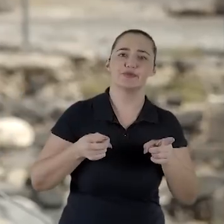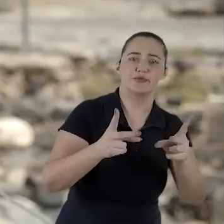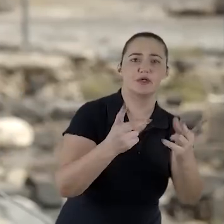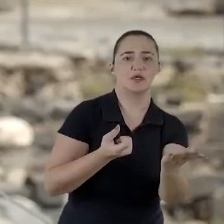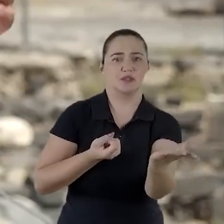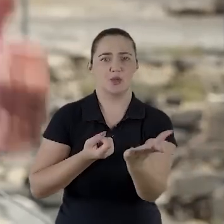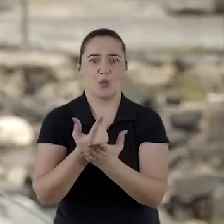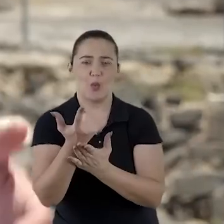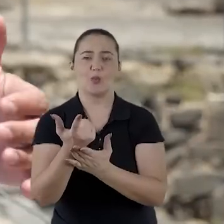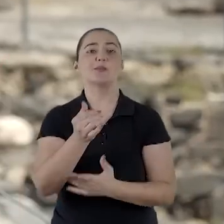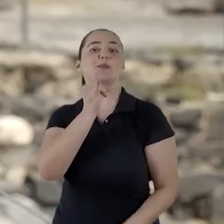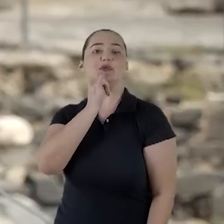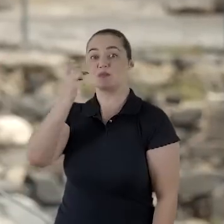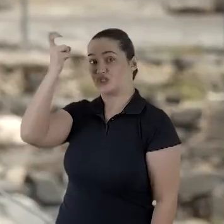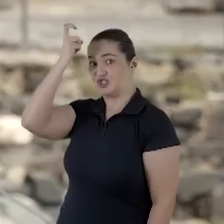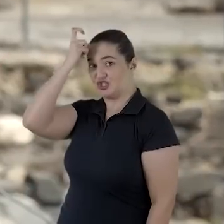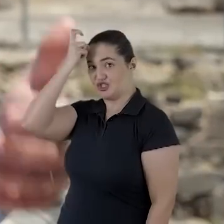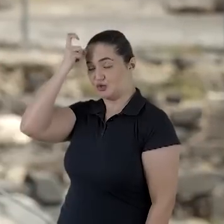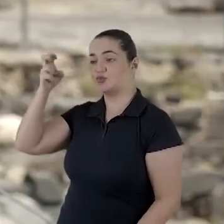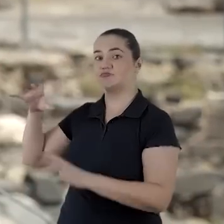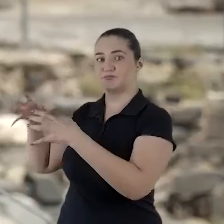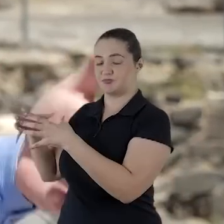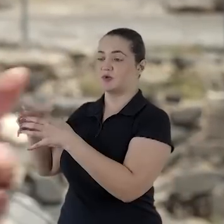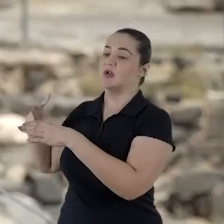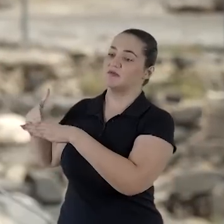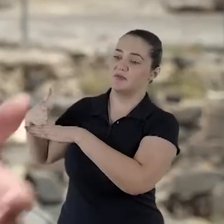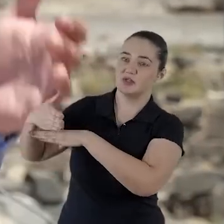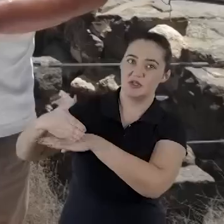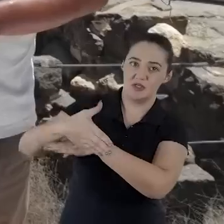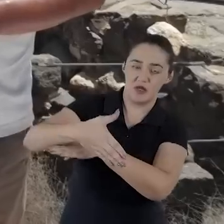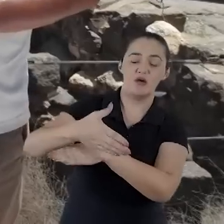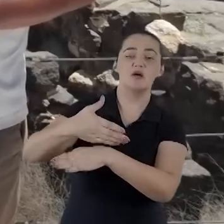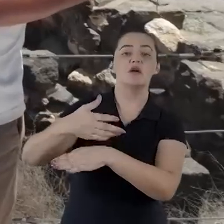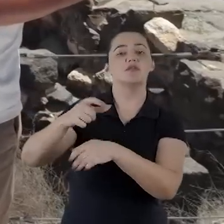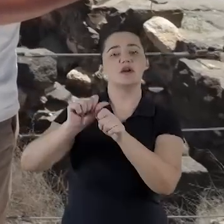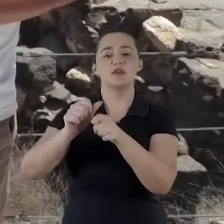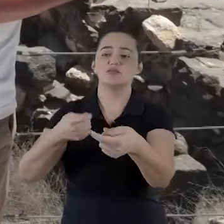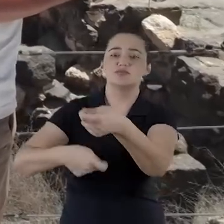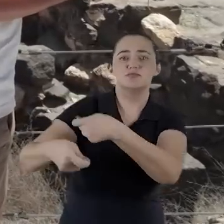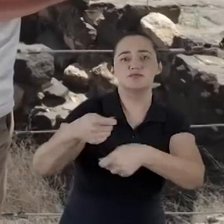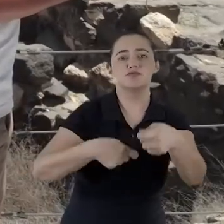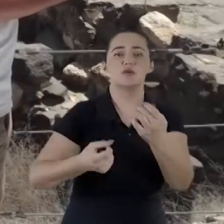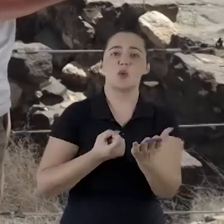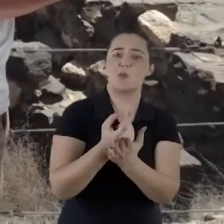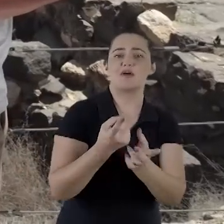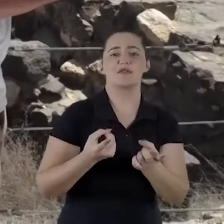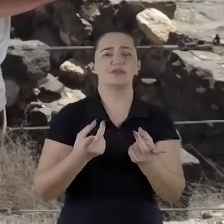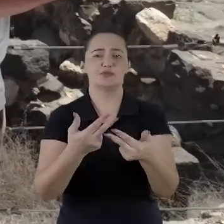As pessoas iam do Egito para a Mesopotâmia e voltavam passando por essa região, fazendo negócios.